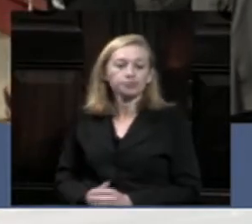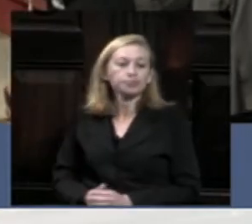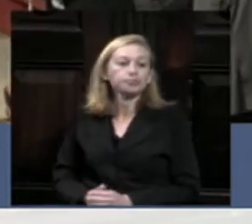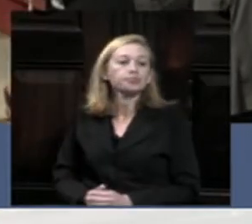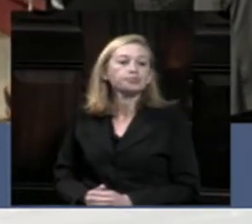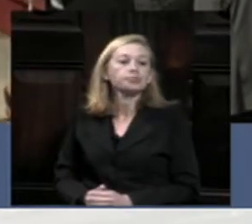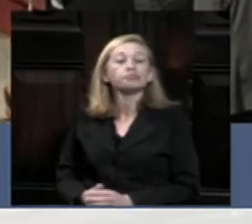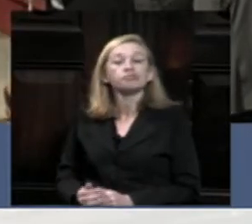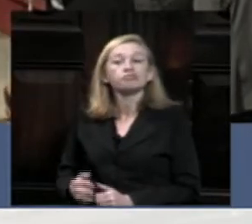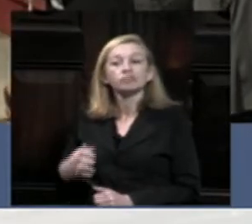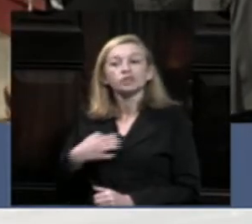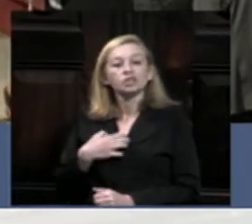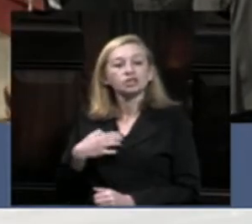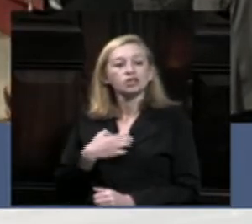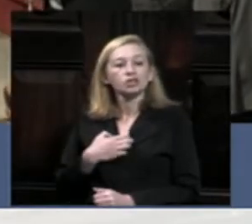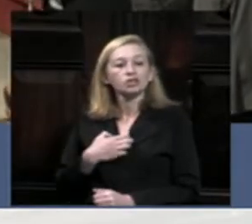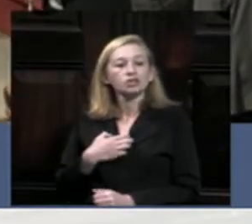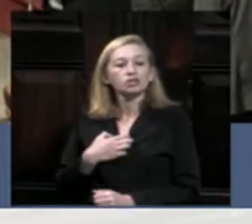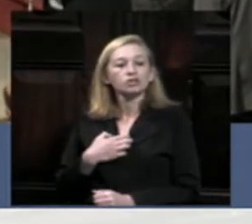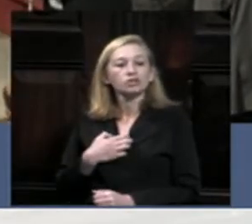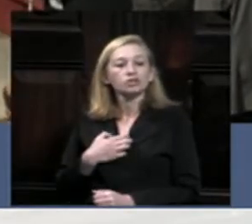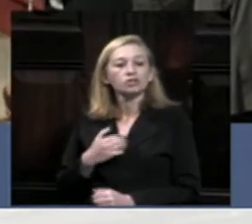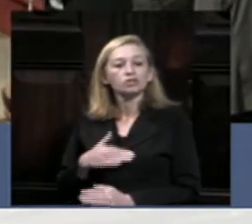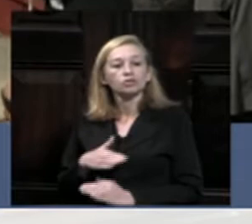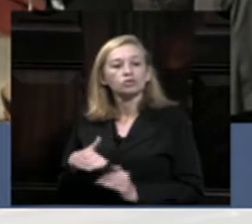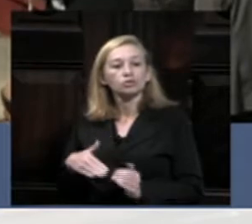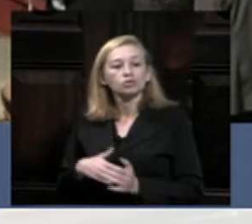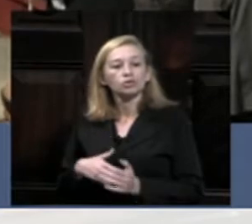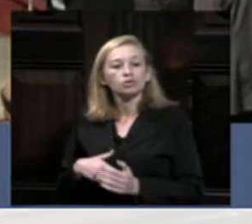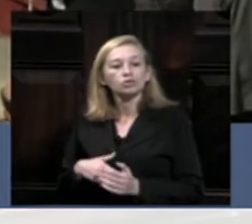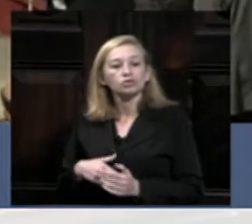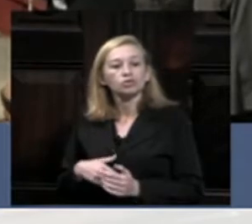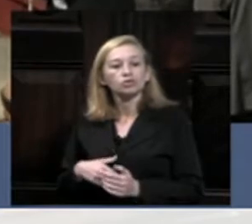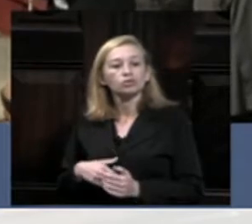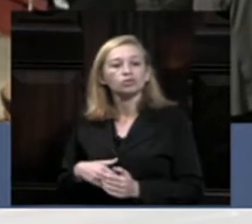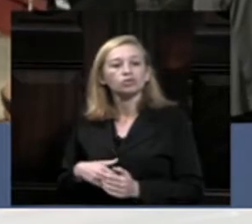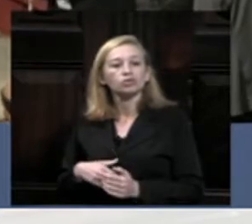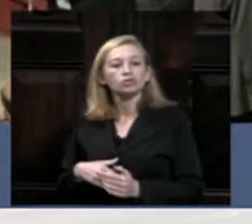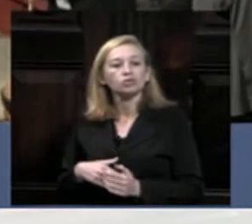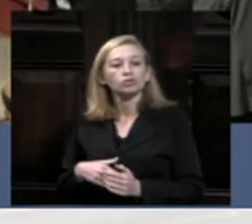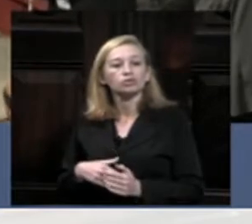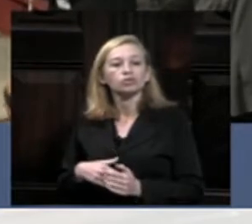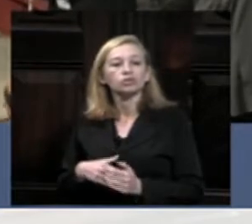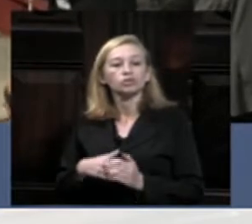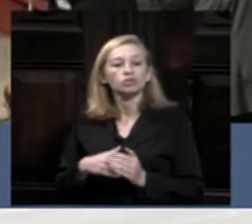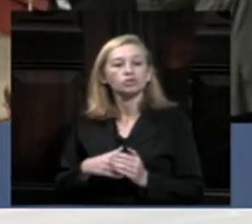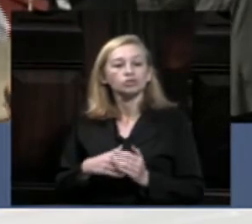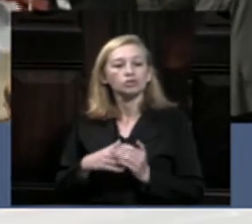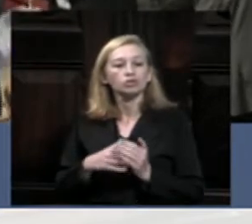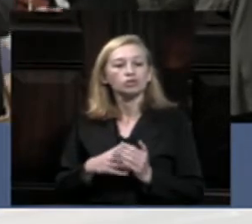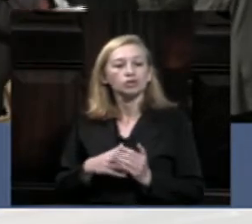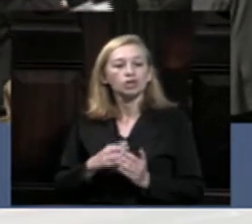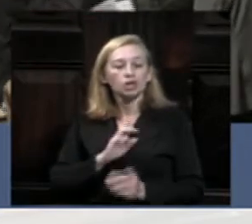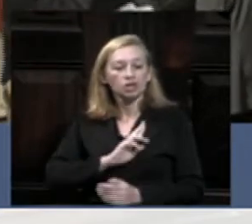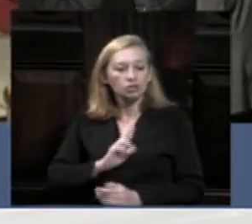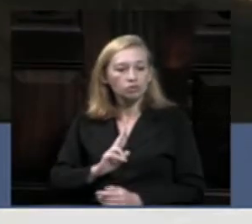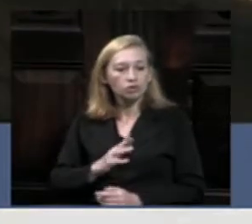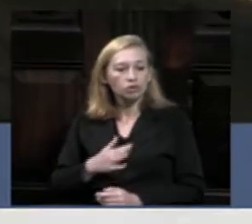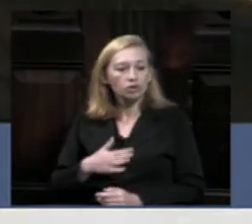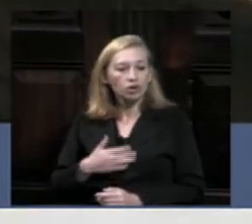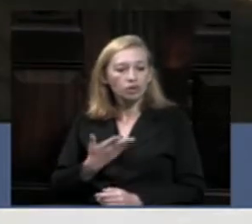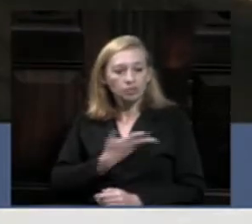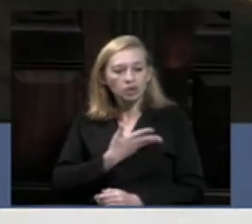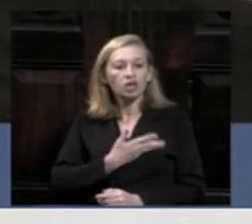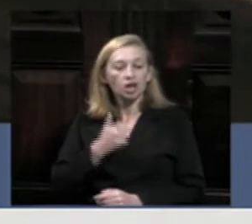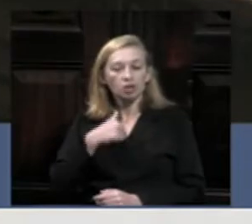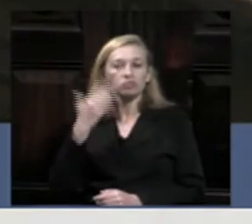Então, nesse sentido, com todo respeito ao deputado Carlos Osório, que é um querido colaborador da Comissão de Economia, o vice-presidente, eu estou entendendo que, como